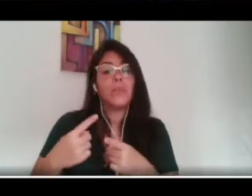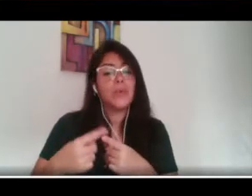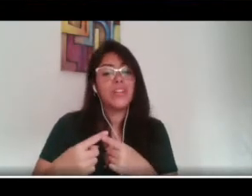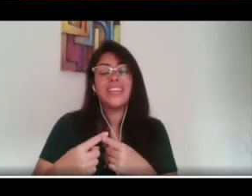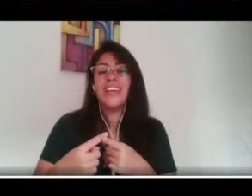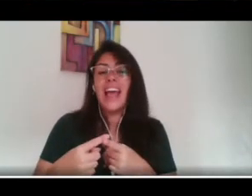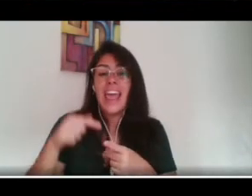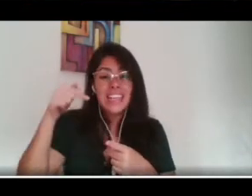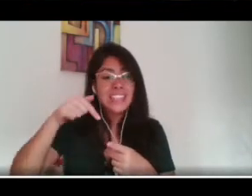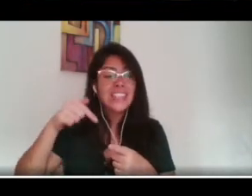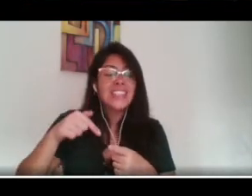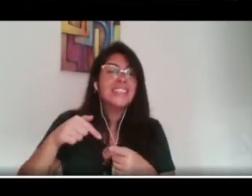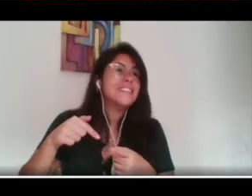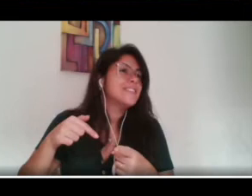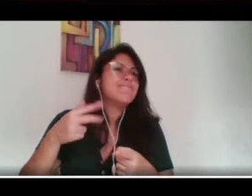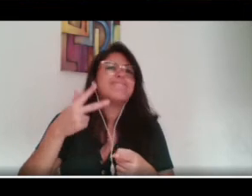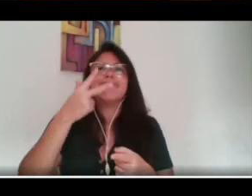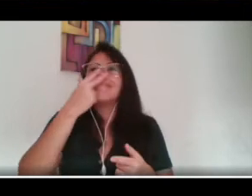várias...